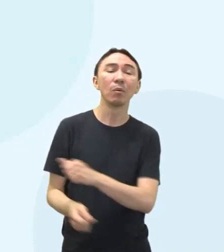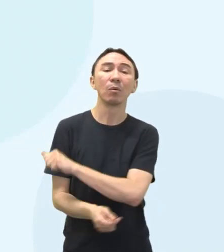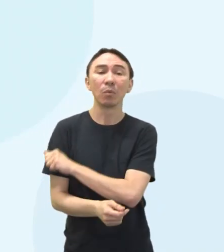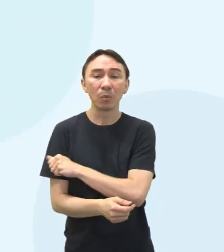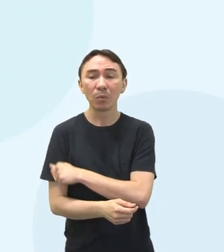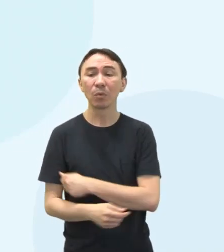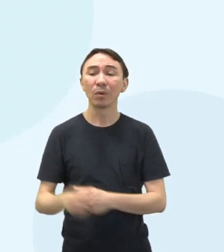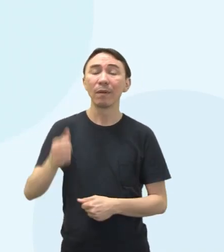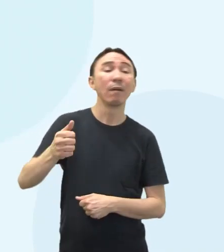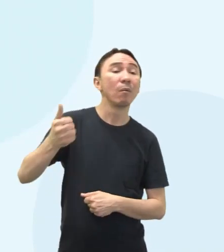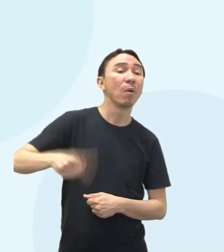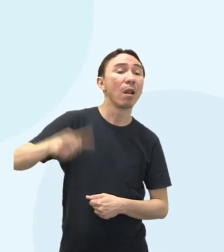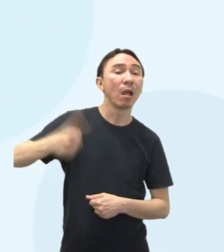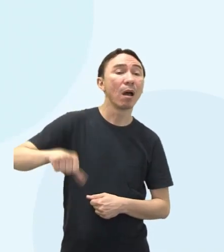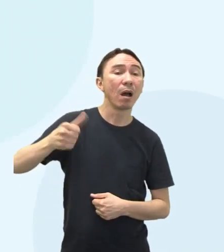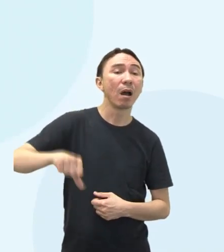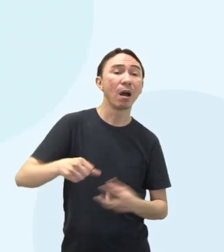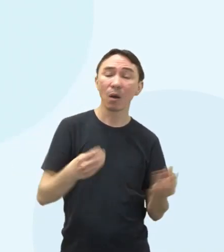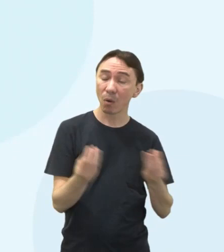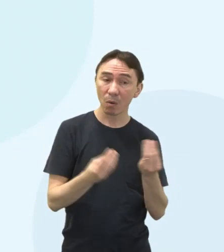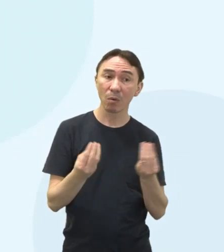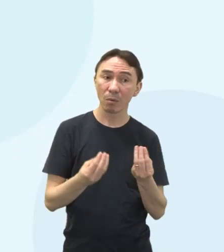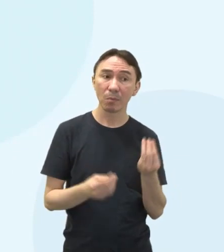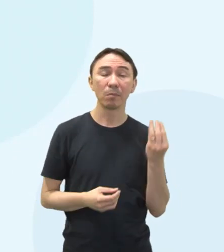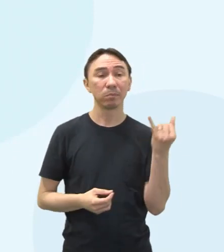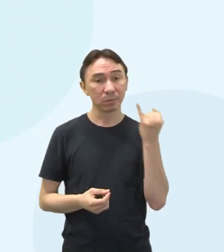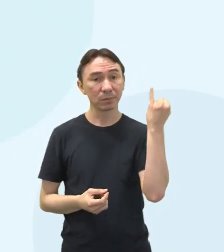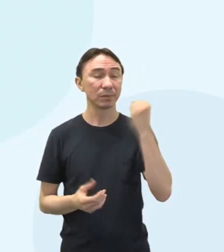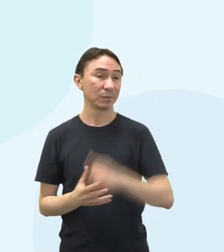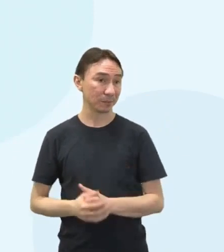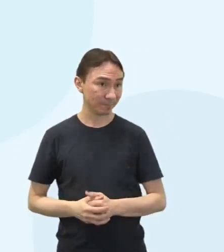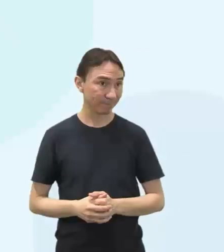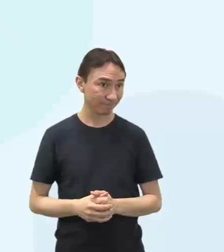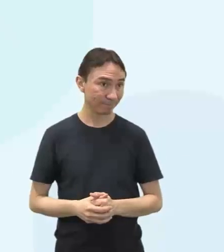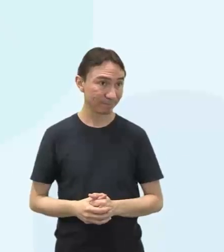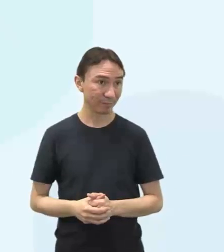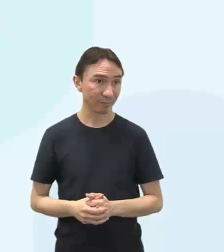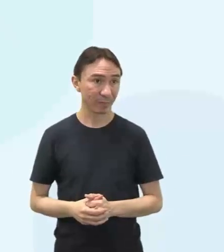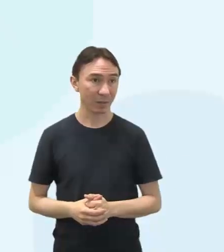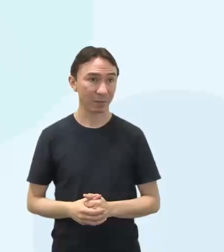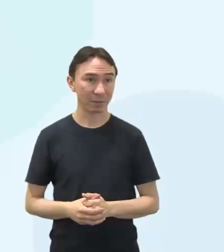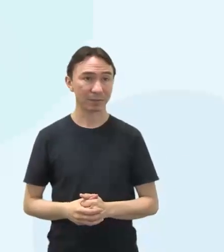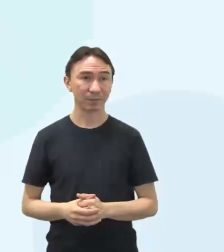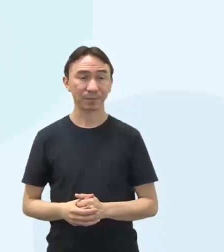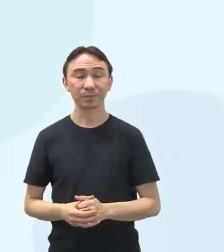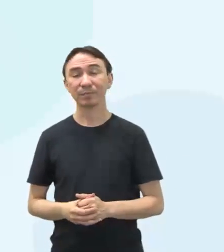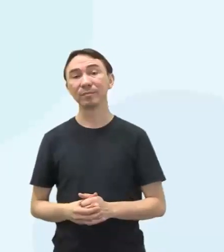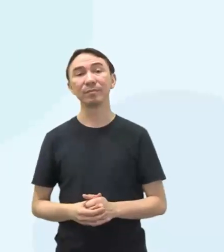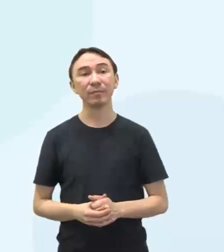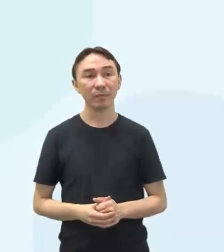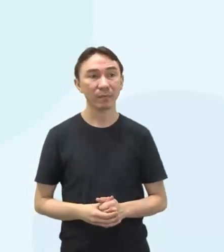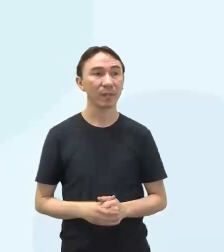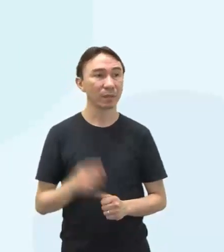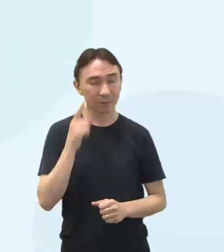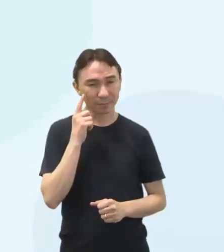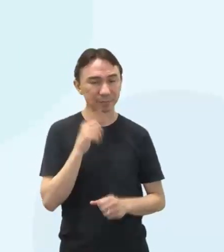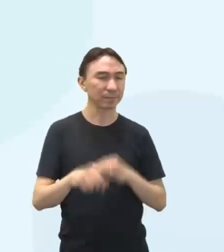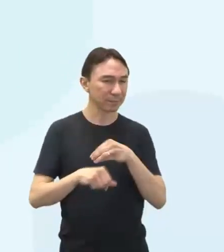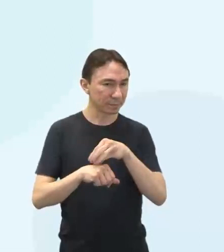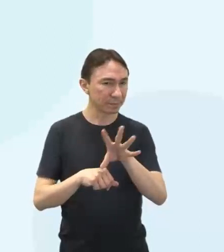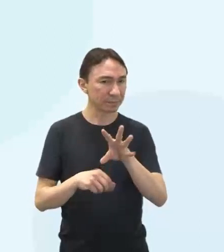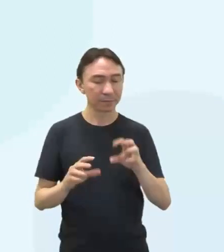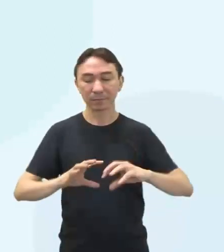nossos estudantes a partir dessas proposições e nos vai de seguinte nós temos algumas sugestões para esses agrupamentos